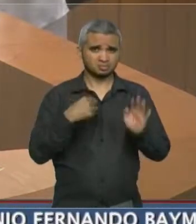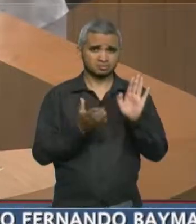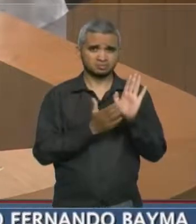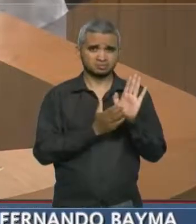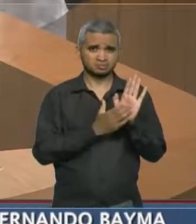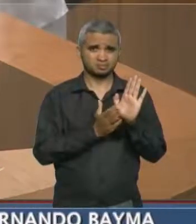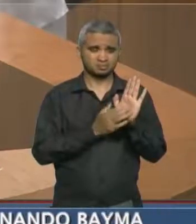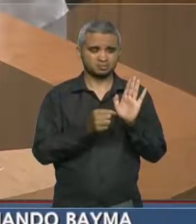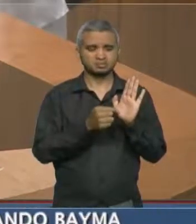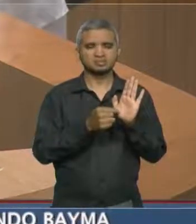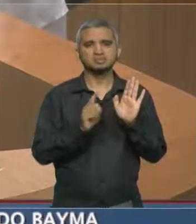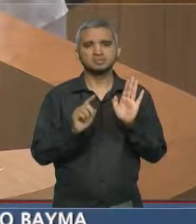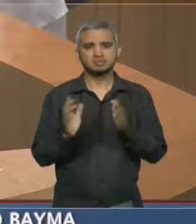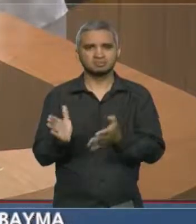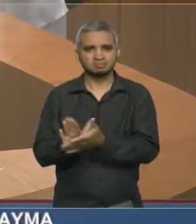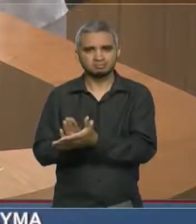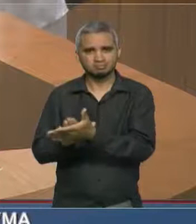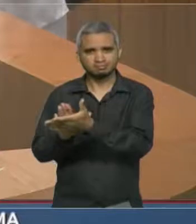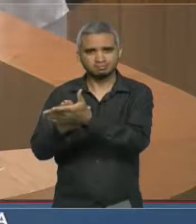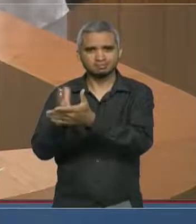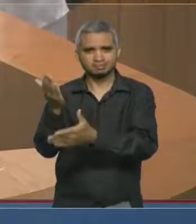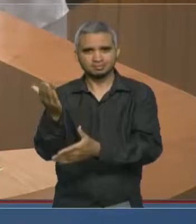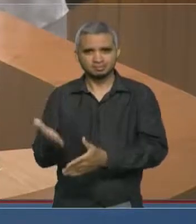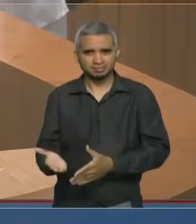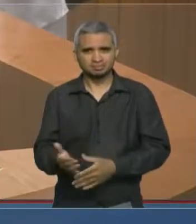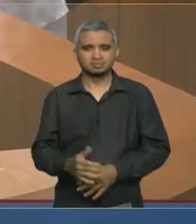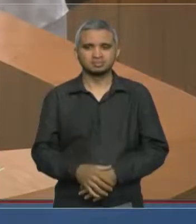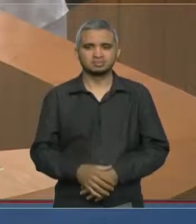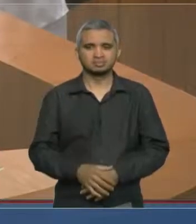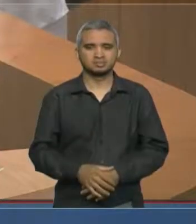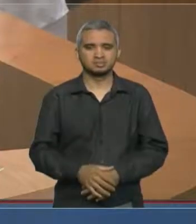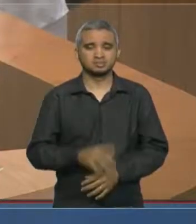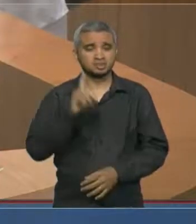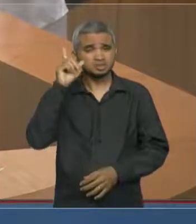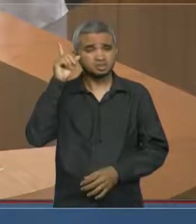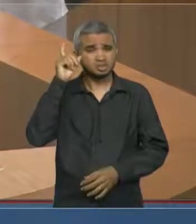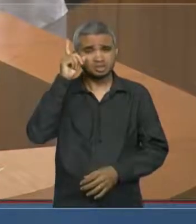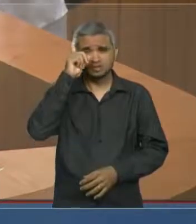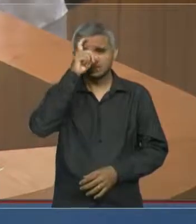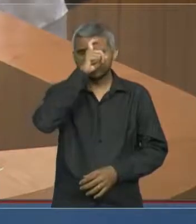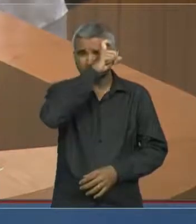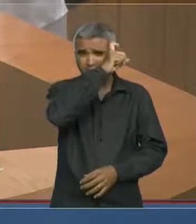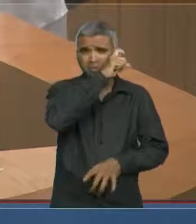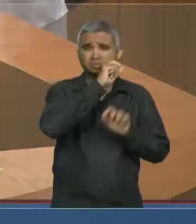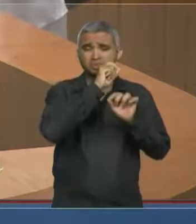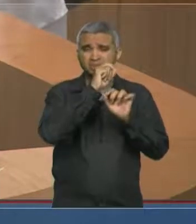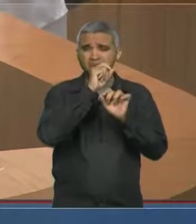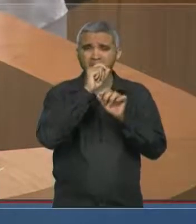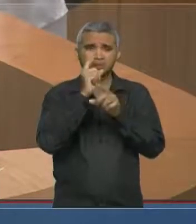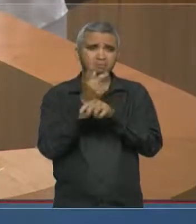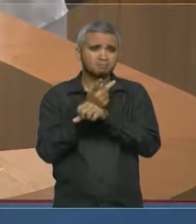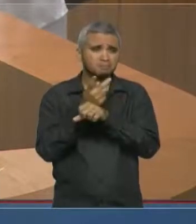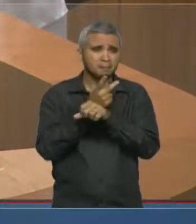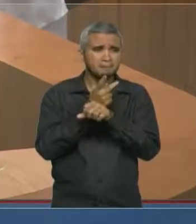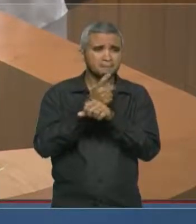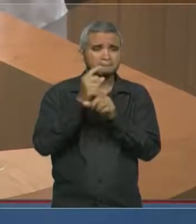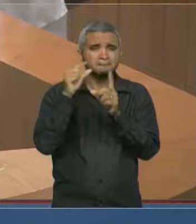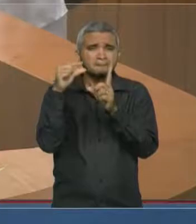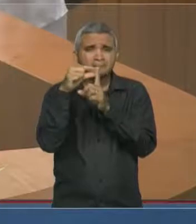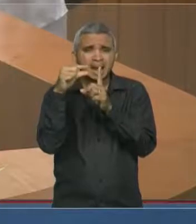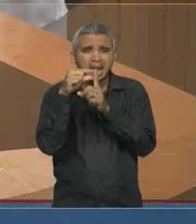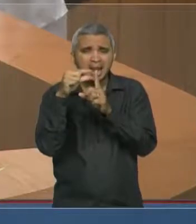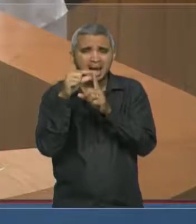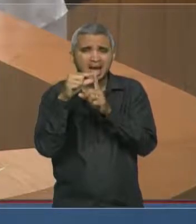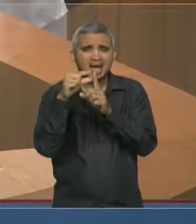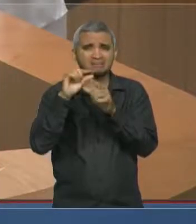pessoa que a gente, difícil até de encontrar adjetivo para falar do